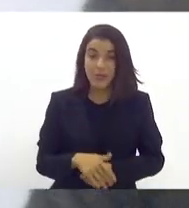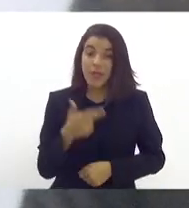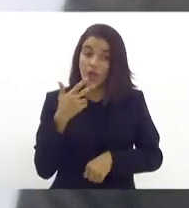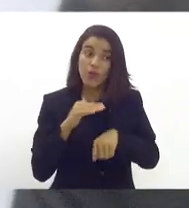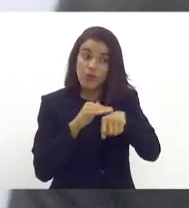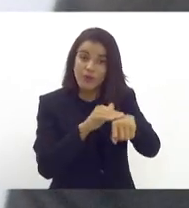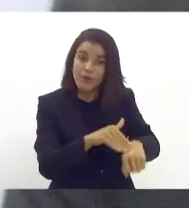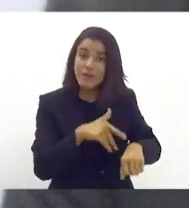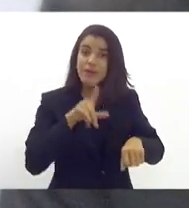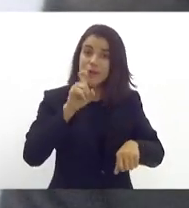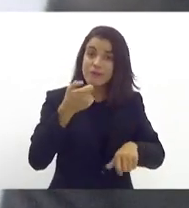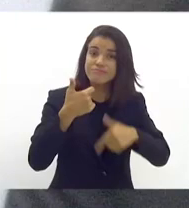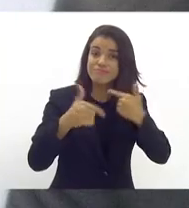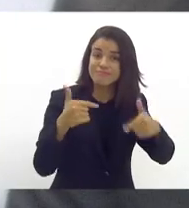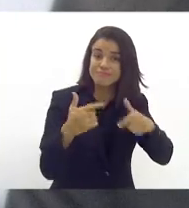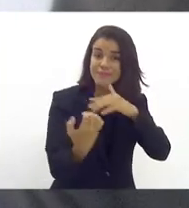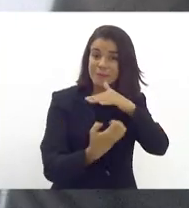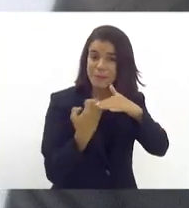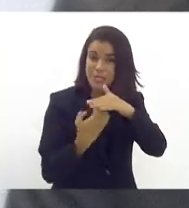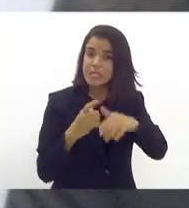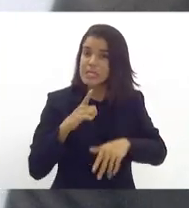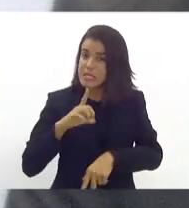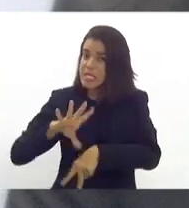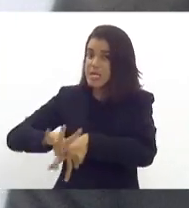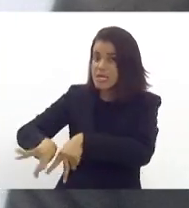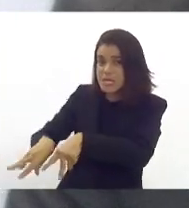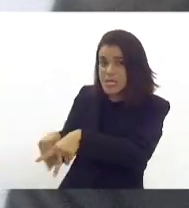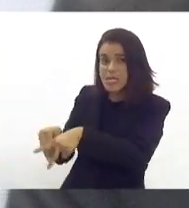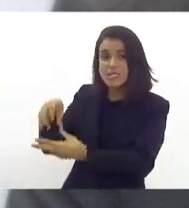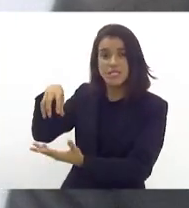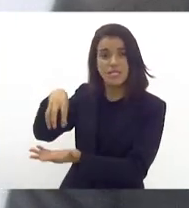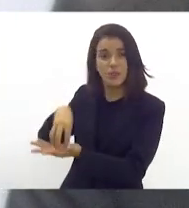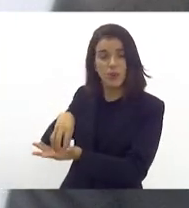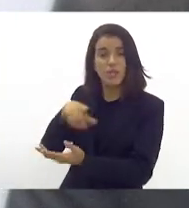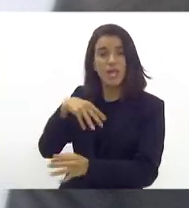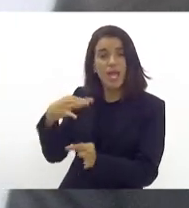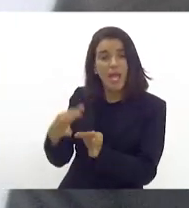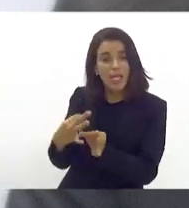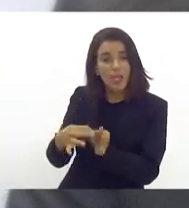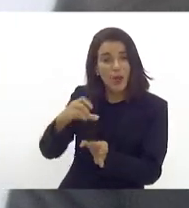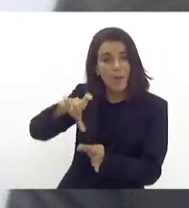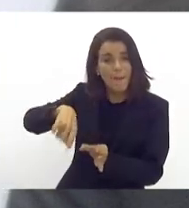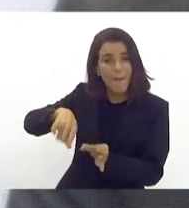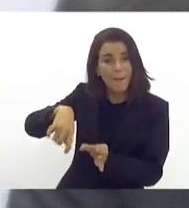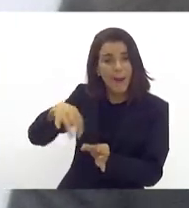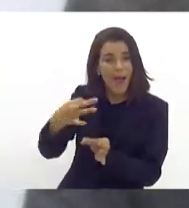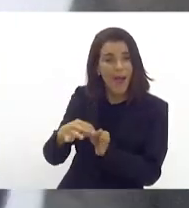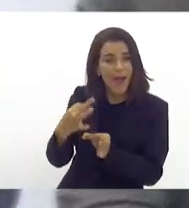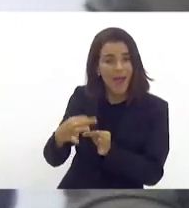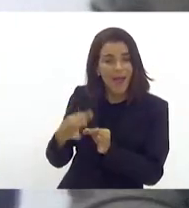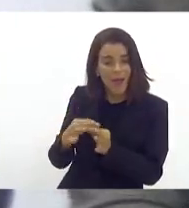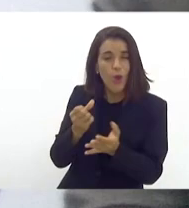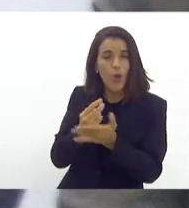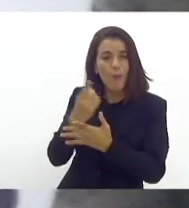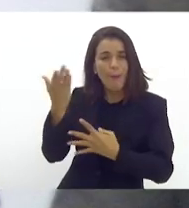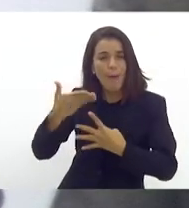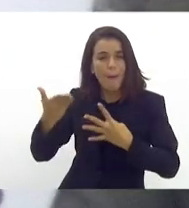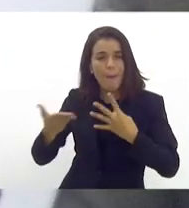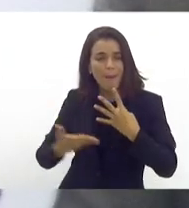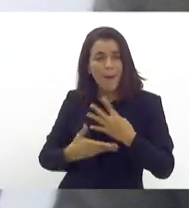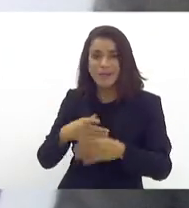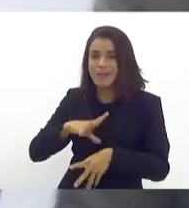trabal em empresa que trabalhava em setor de fraude a gente tinha creditcard cartão de crédito tinha fraude o tempo